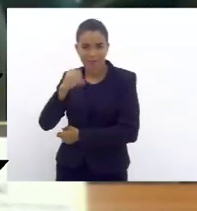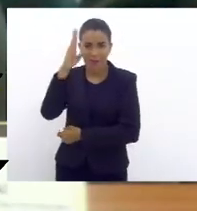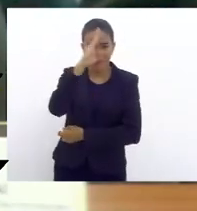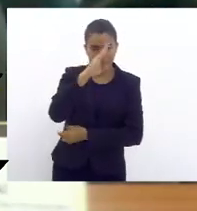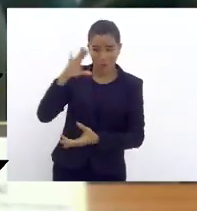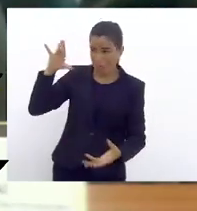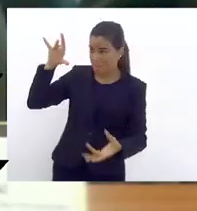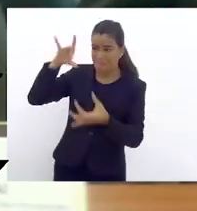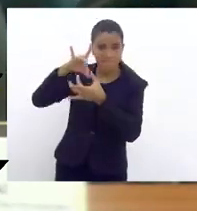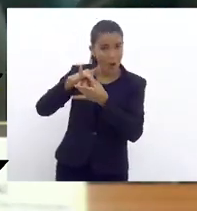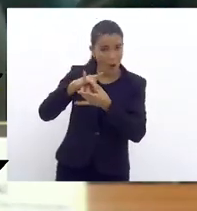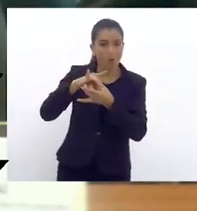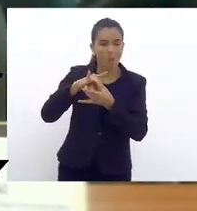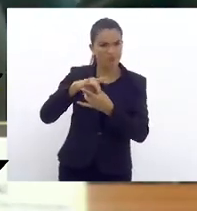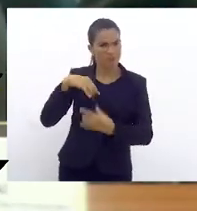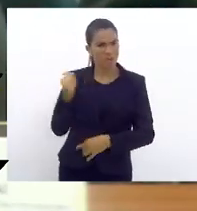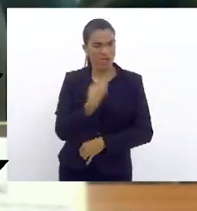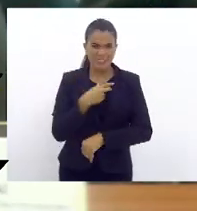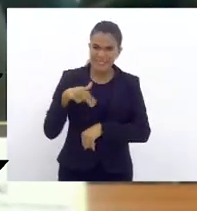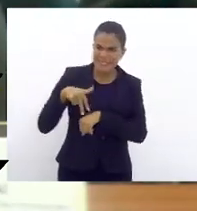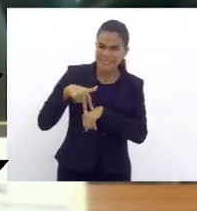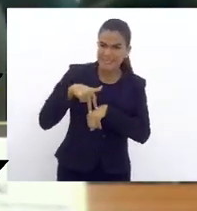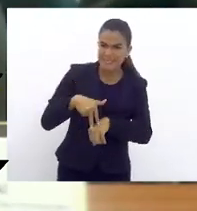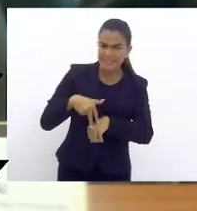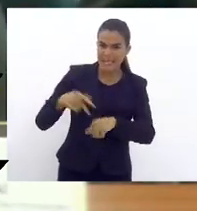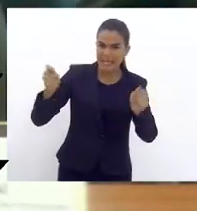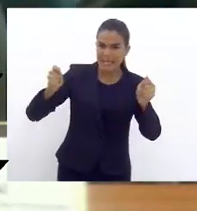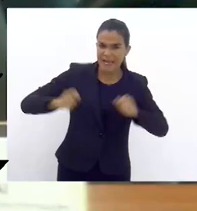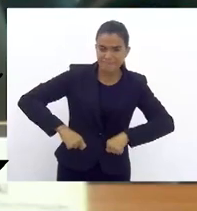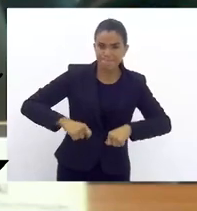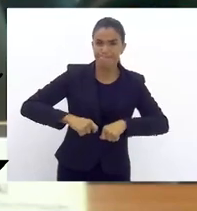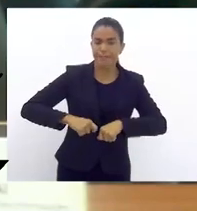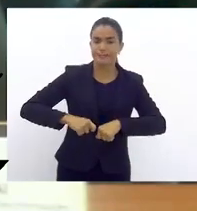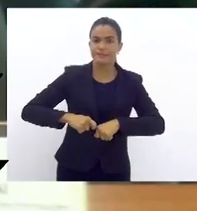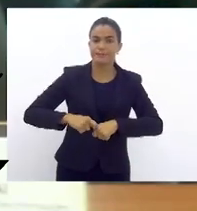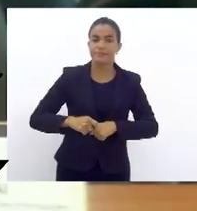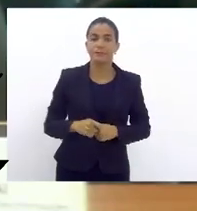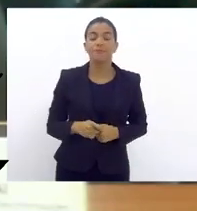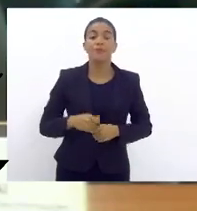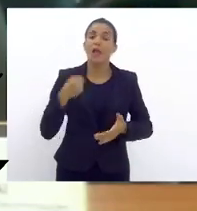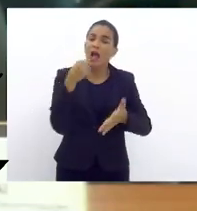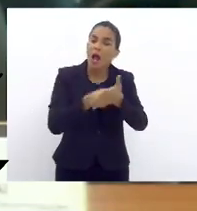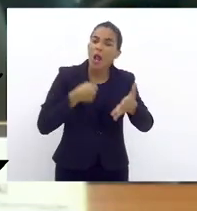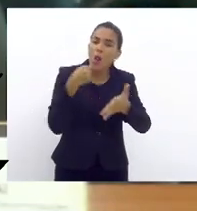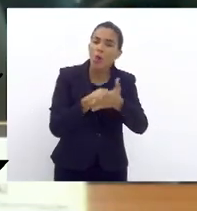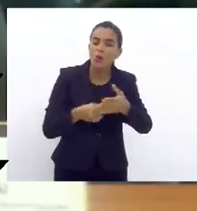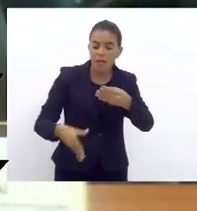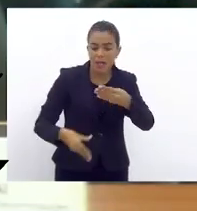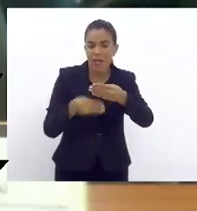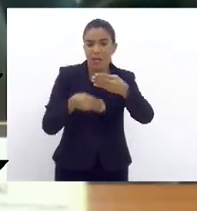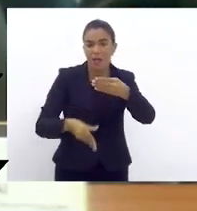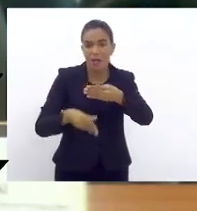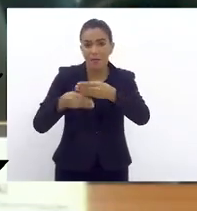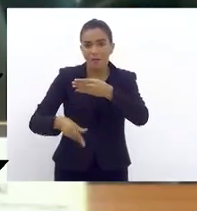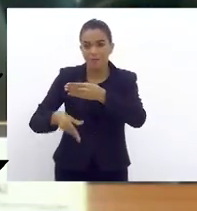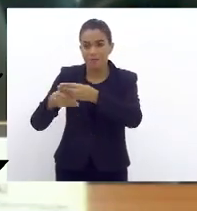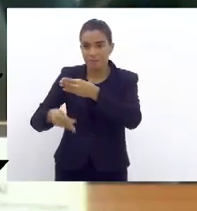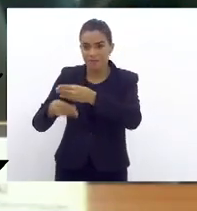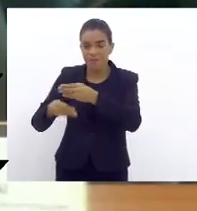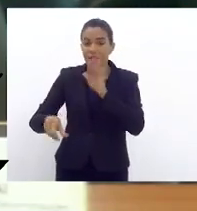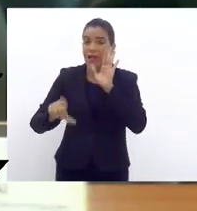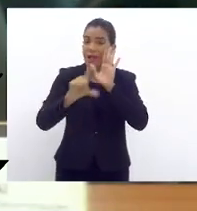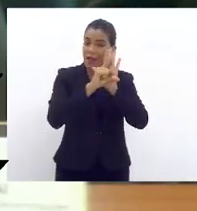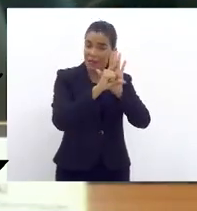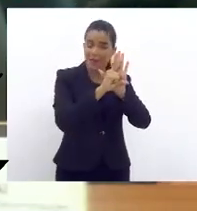a nossa capacidade de resistência materializou a nossa capacidade de resistência através da luta pela implementação da das